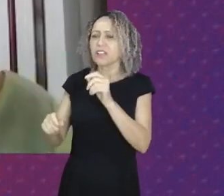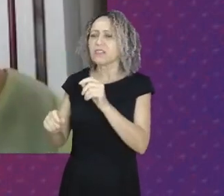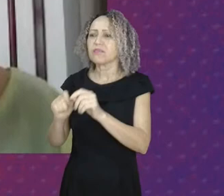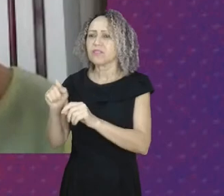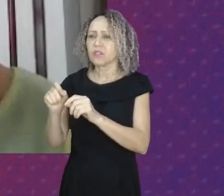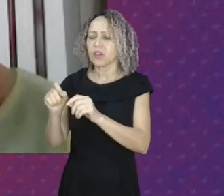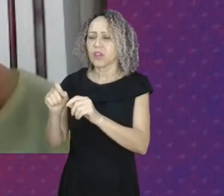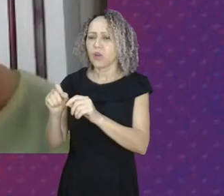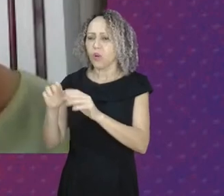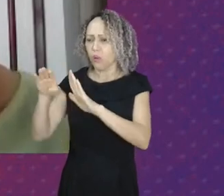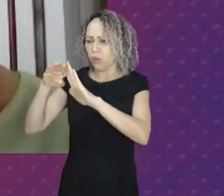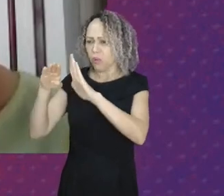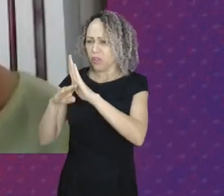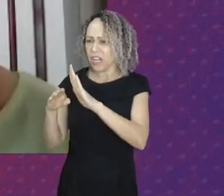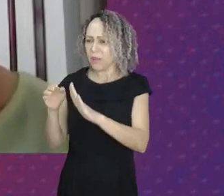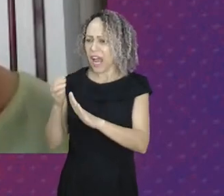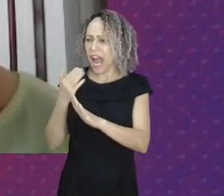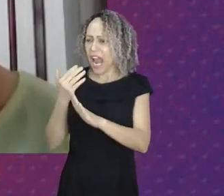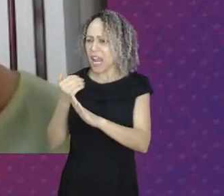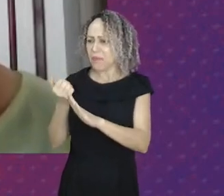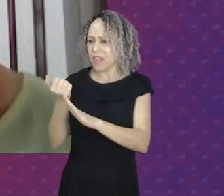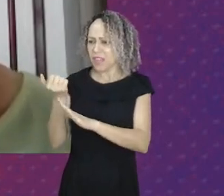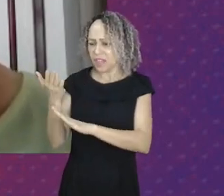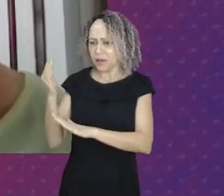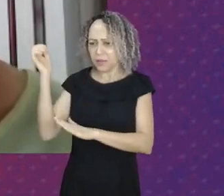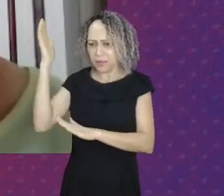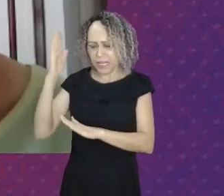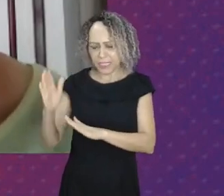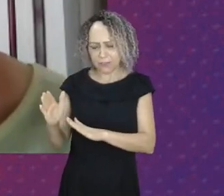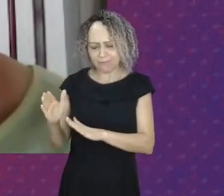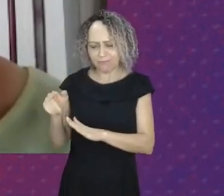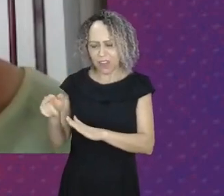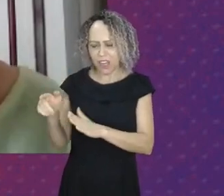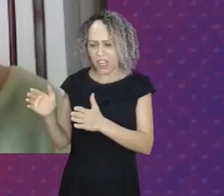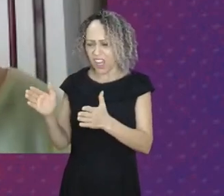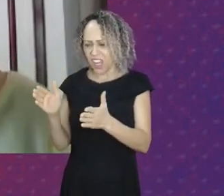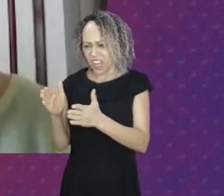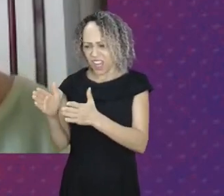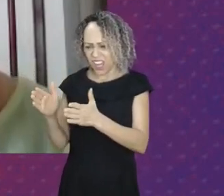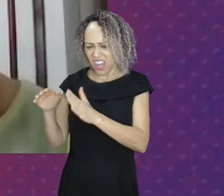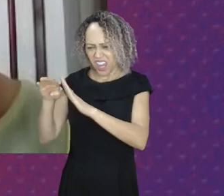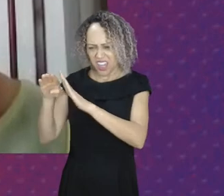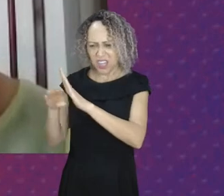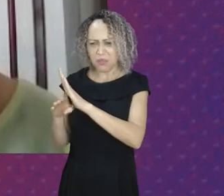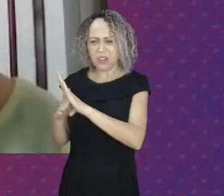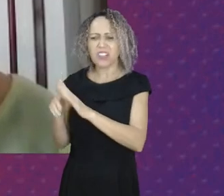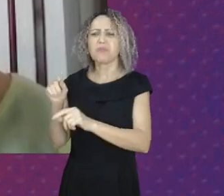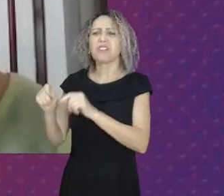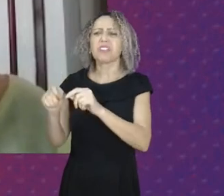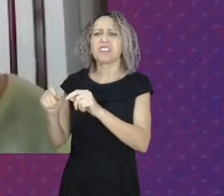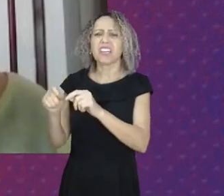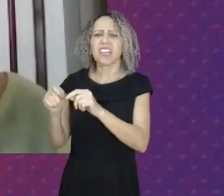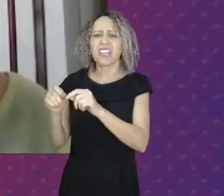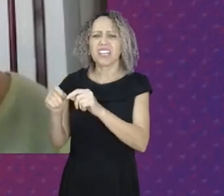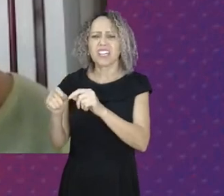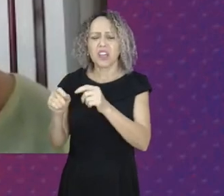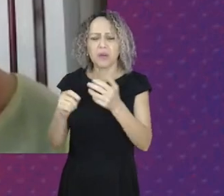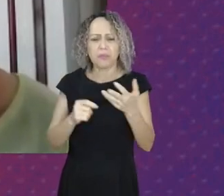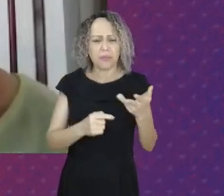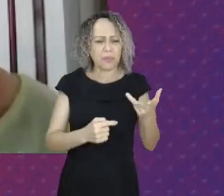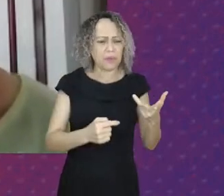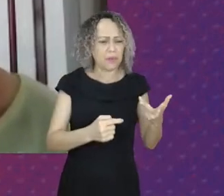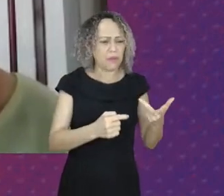Alimenta Brasil. Mas esse programa, não só, ele desconstruiu as várias modalidades que existiam no